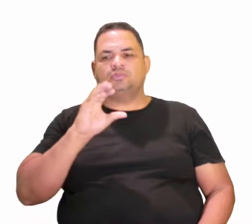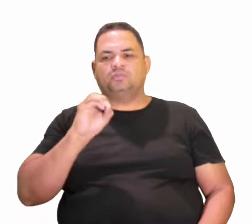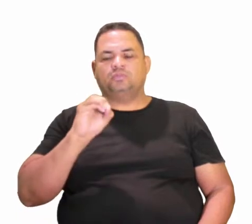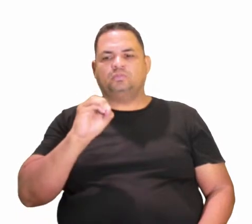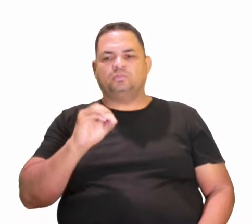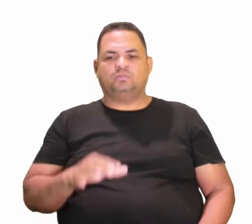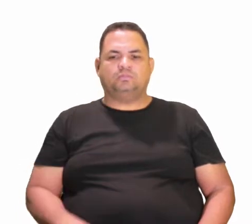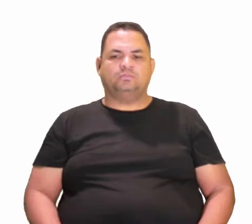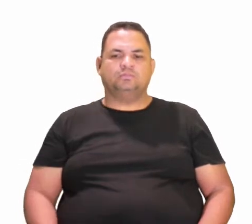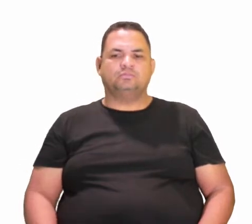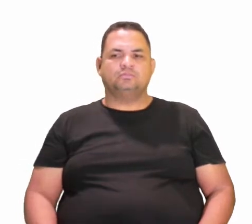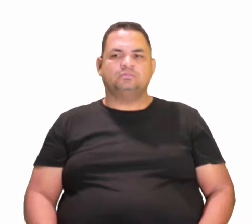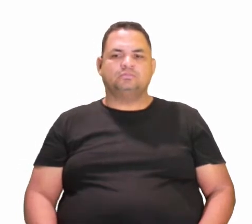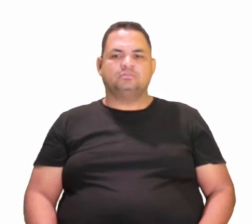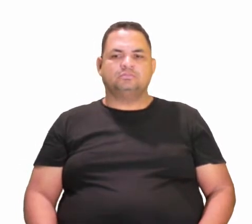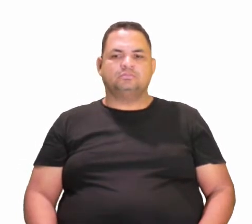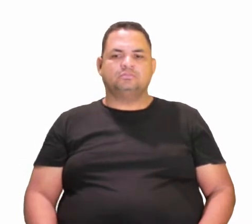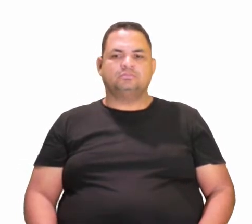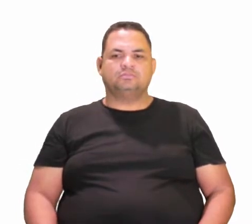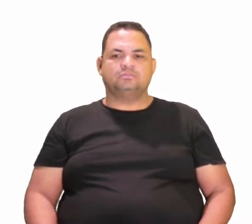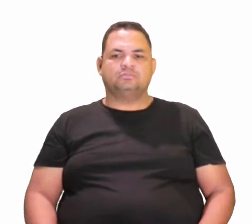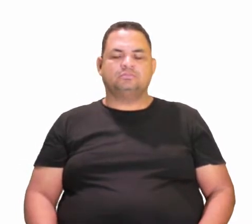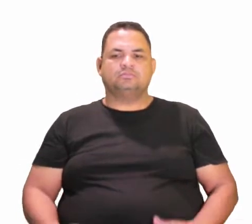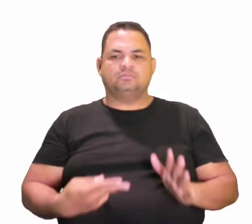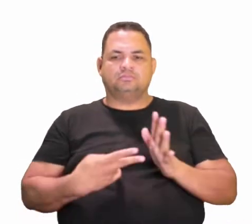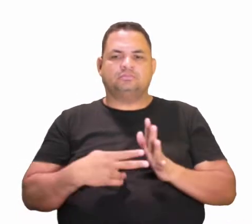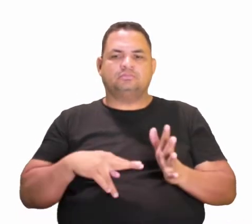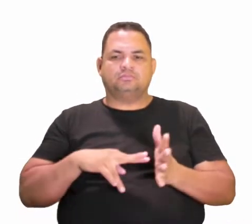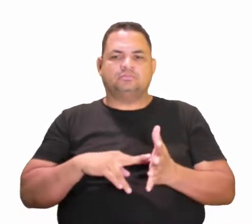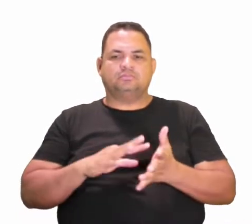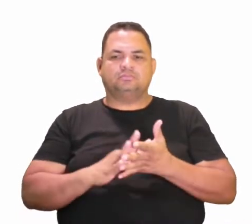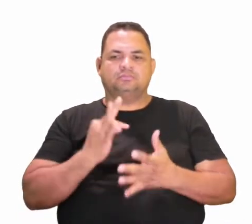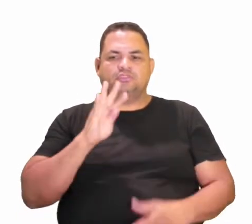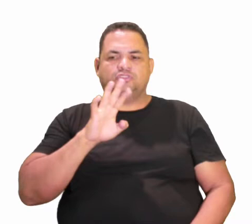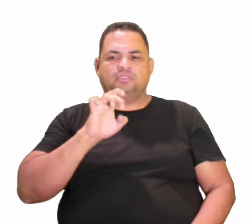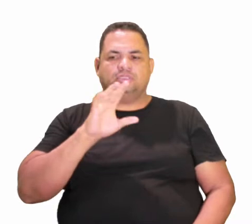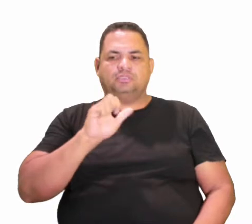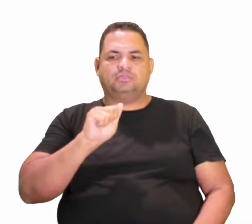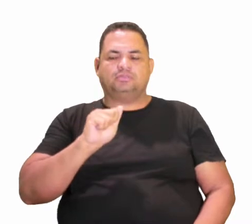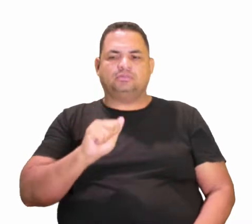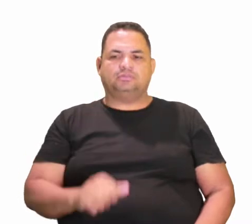certo? Aunt, que significa o quê? Tia.